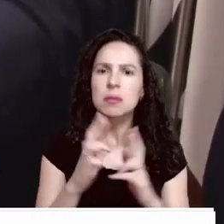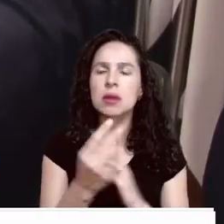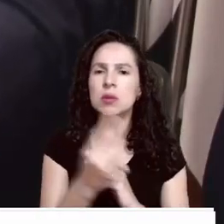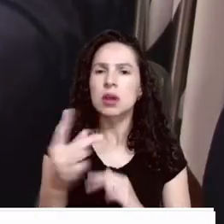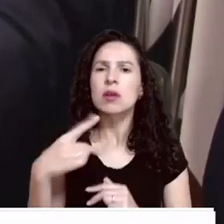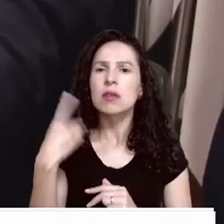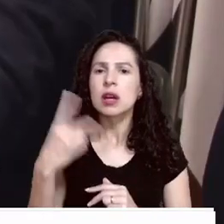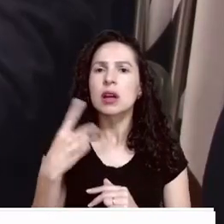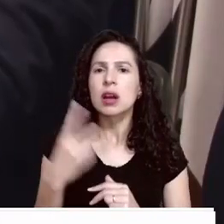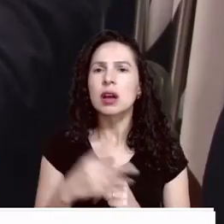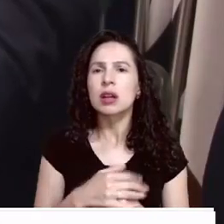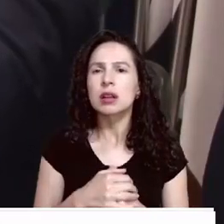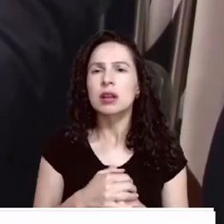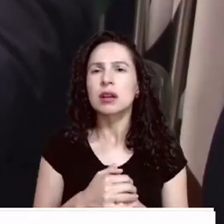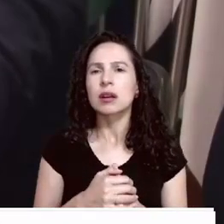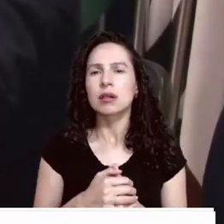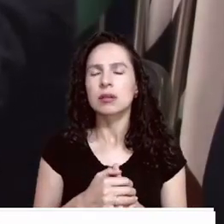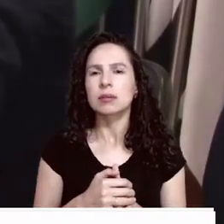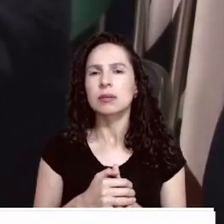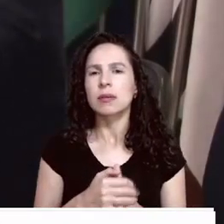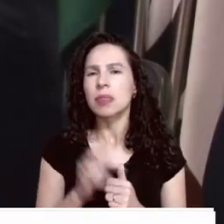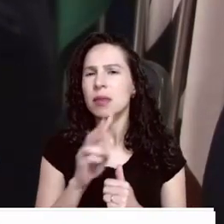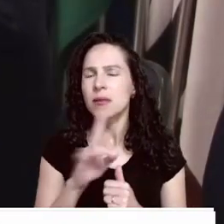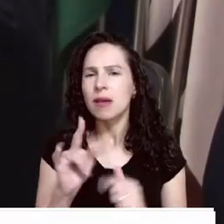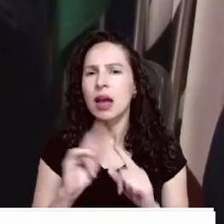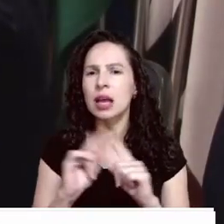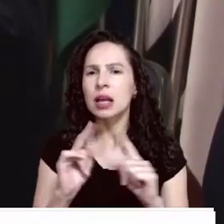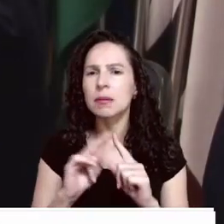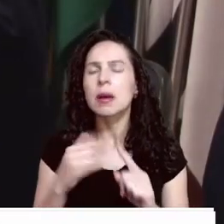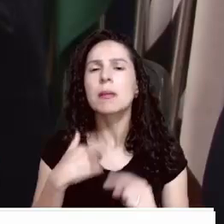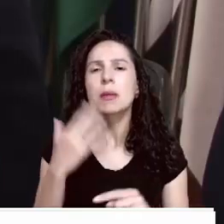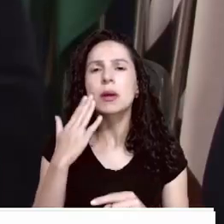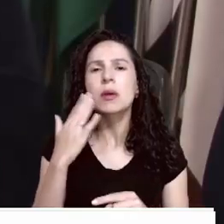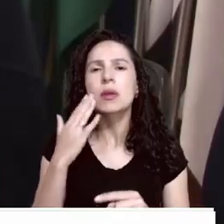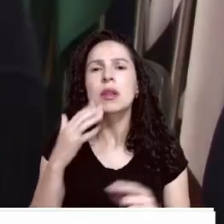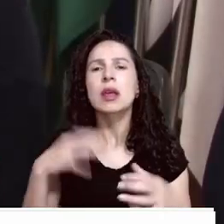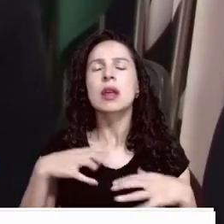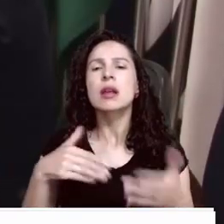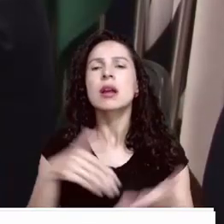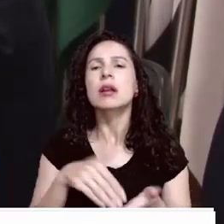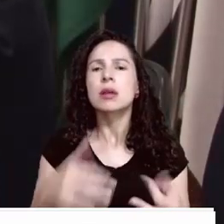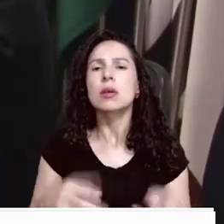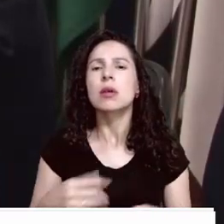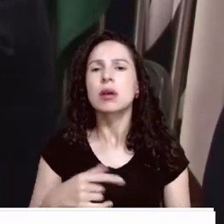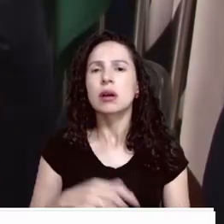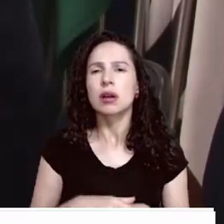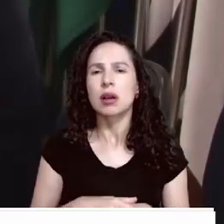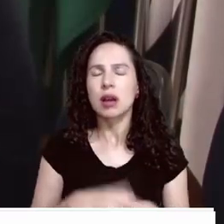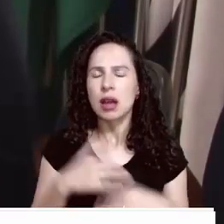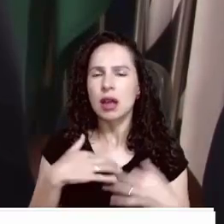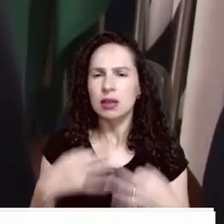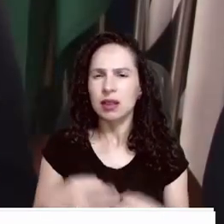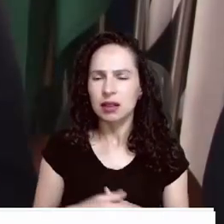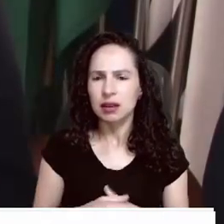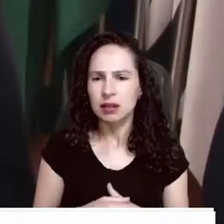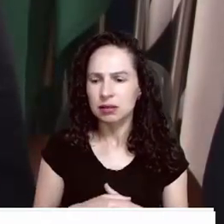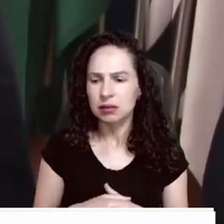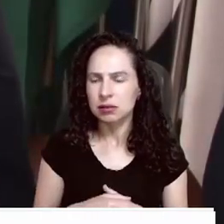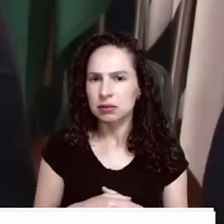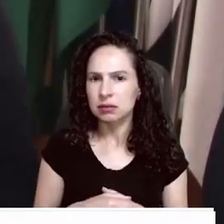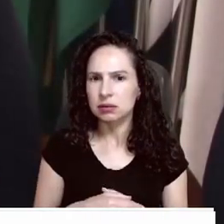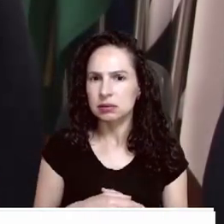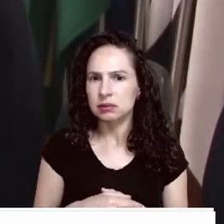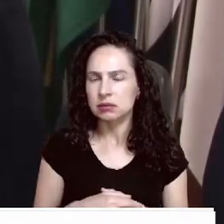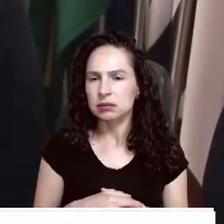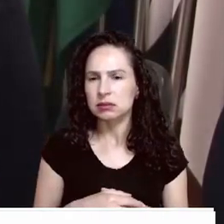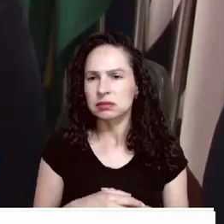uma palavra minha, porque eu sei quanto é árduo ser vereador dessa casa. É árduo ser vereador. Nunca apunhalei